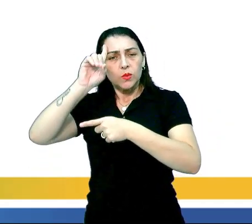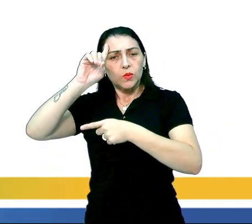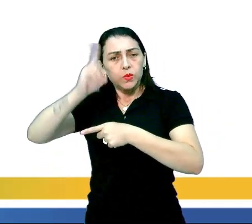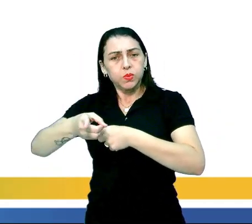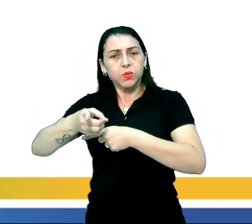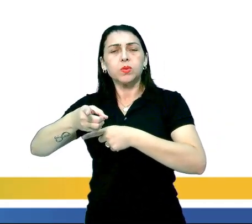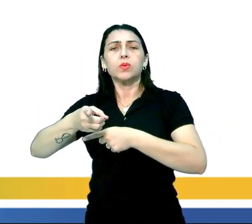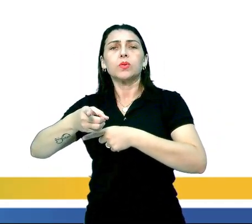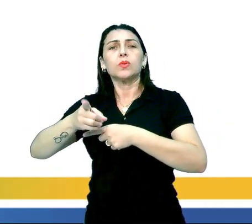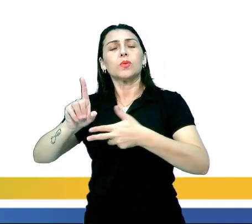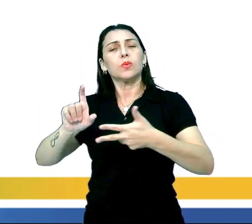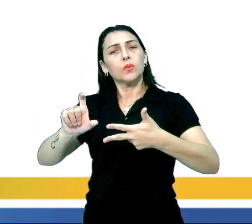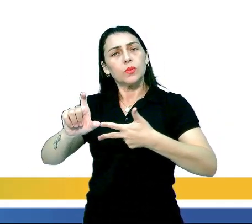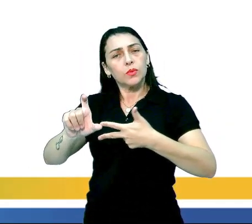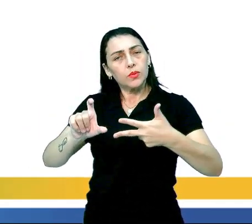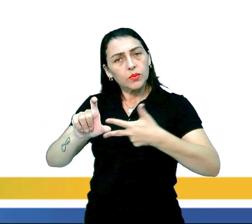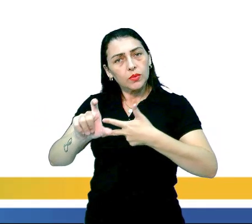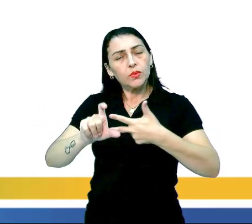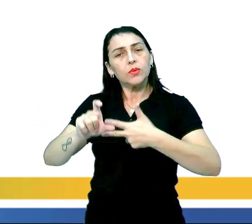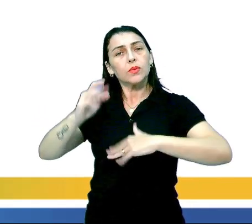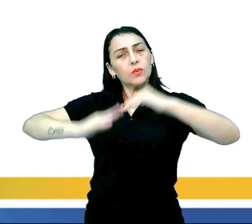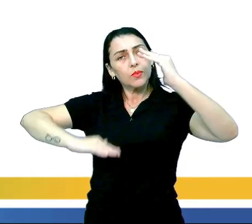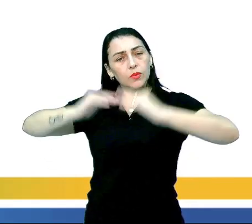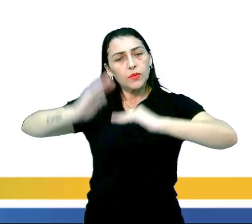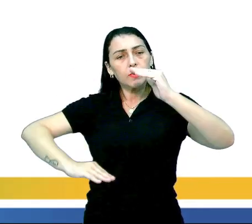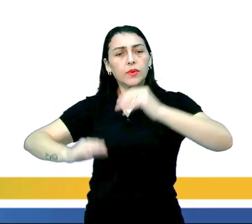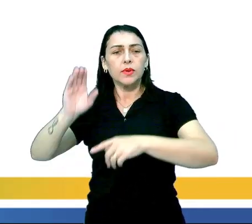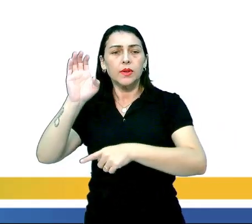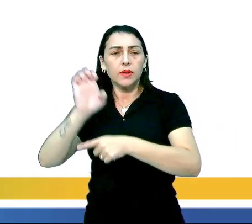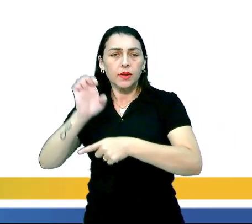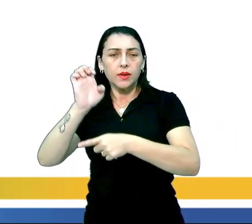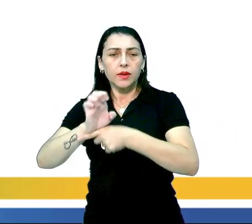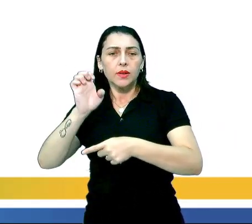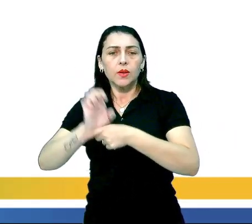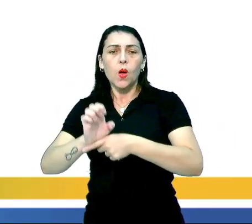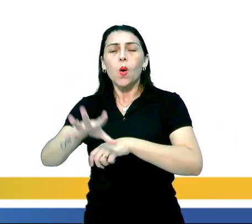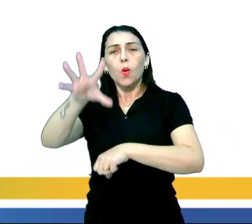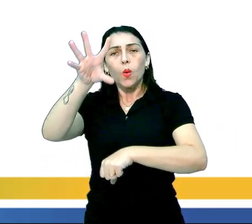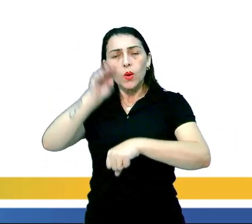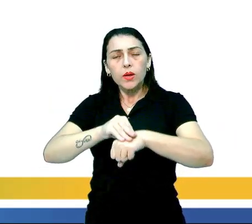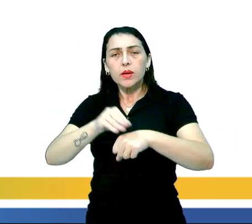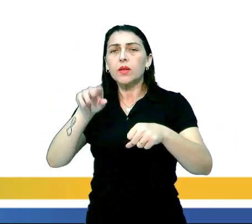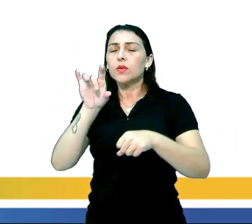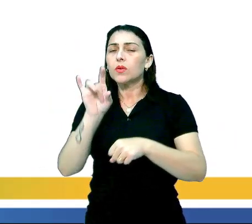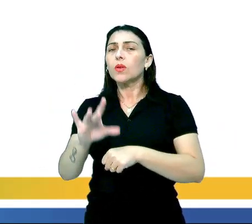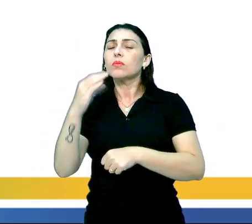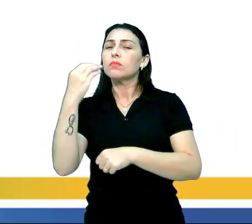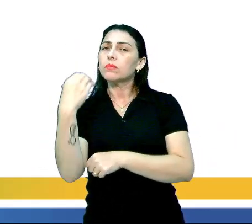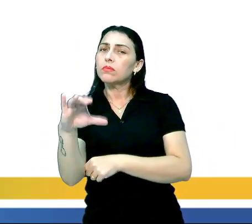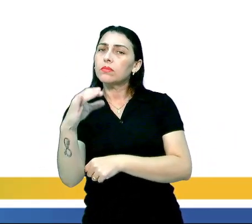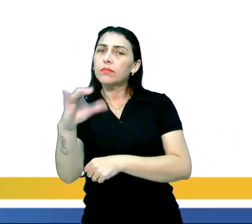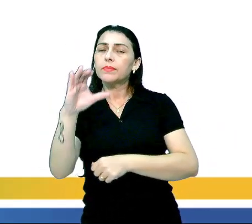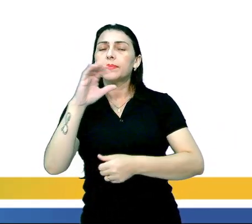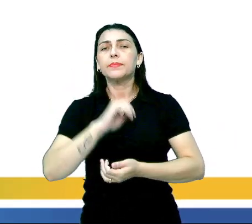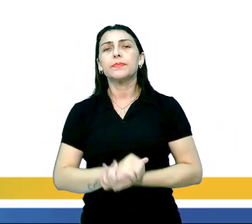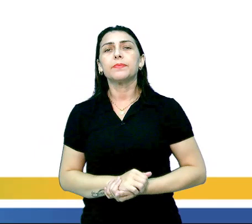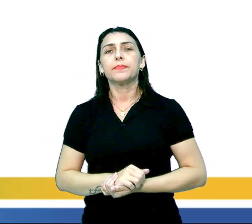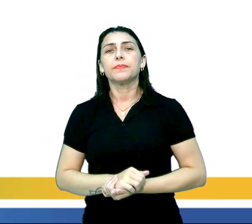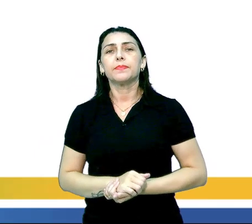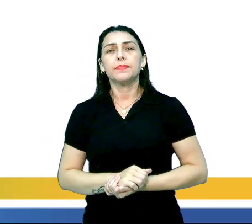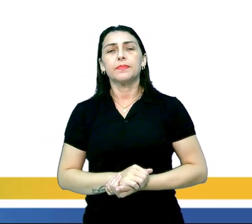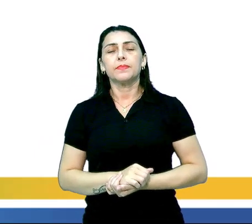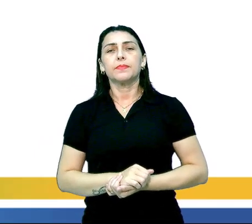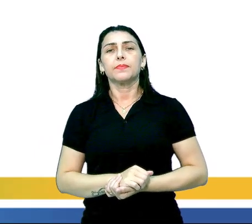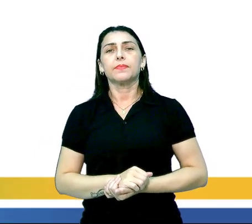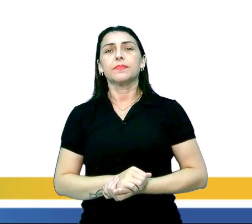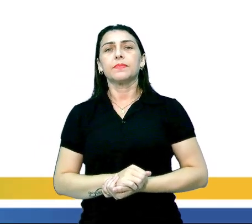D, hierarquização dos cargos executivos e letra E, aplicação dos conhecimentos da